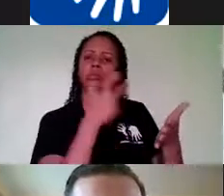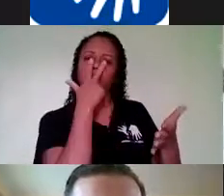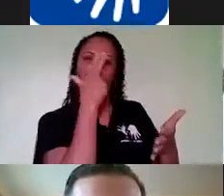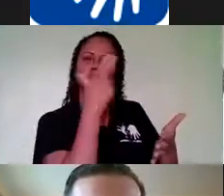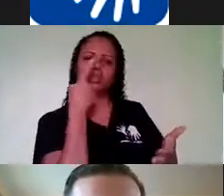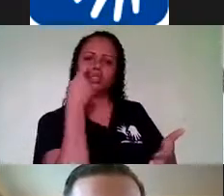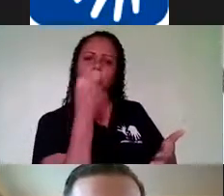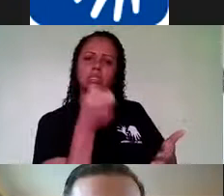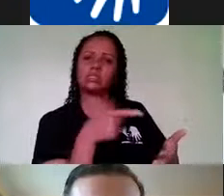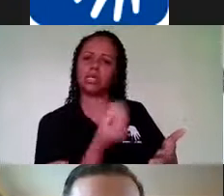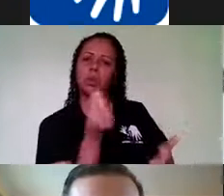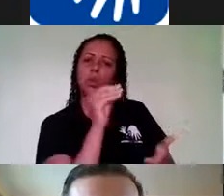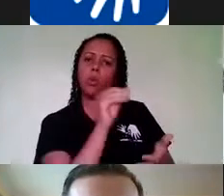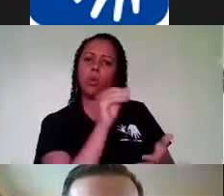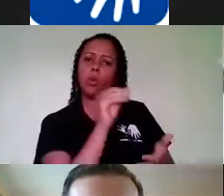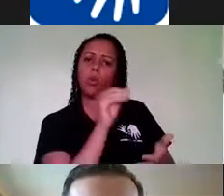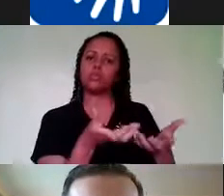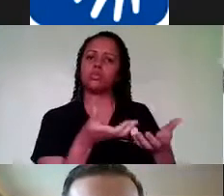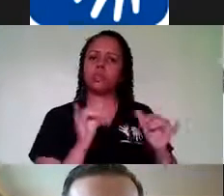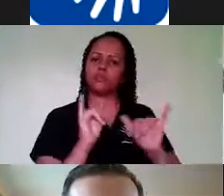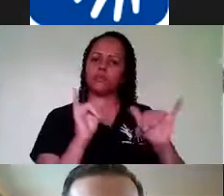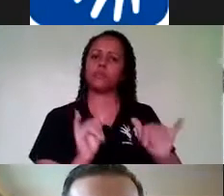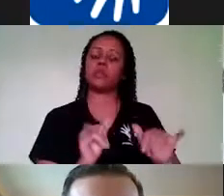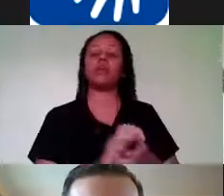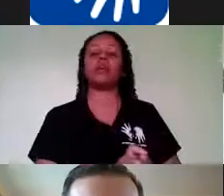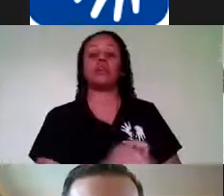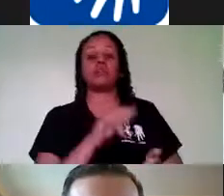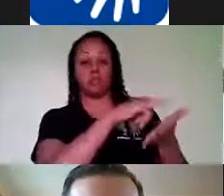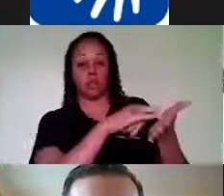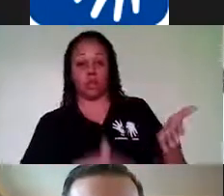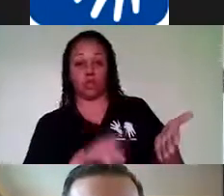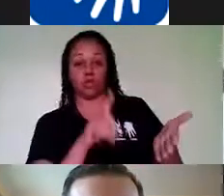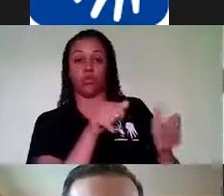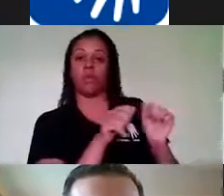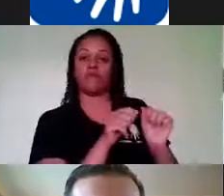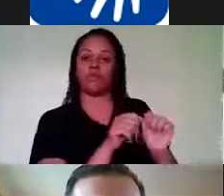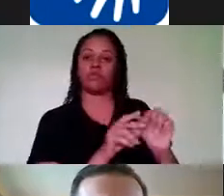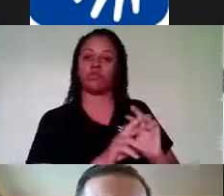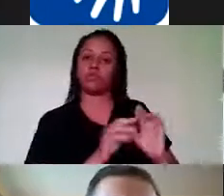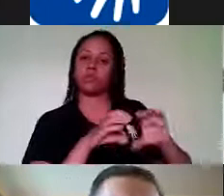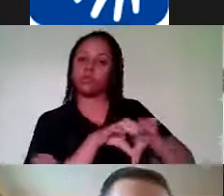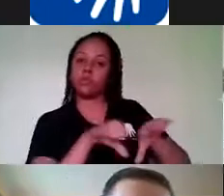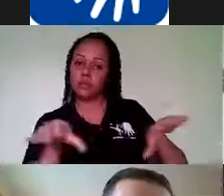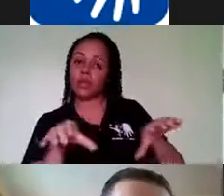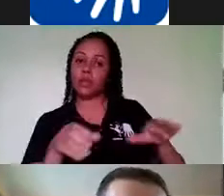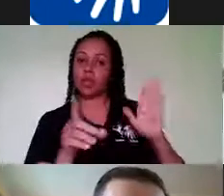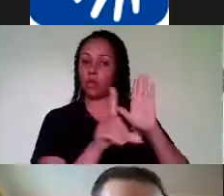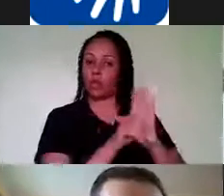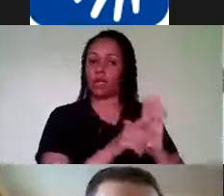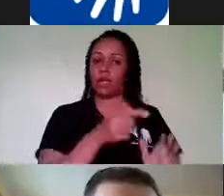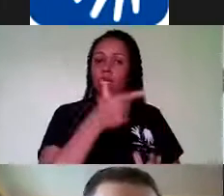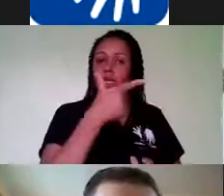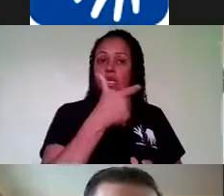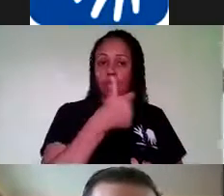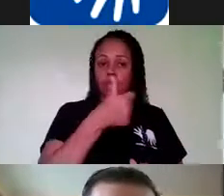isso que eu gostaria de compartilhar. Os laudos são feitos em separado, né? A Lei 13.146 diz